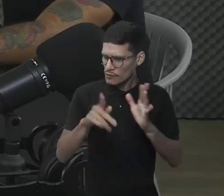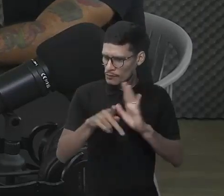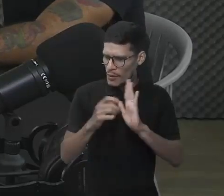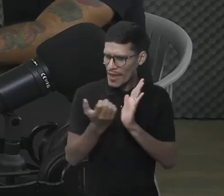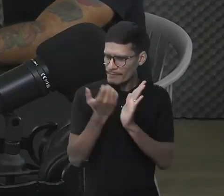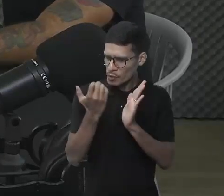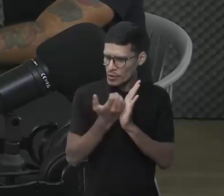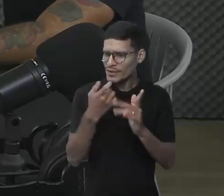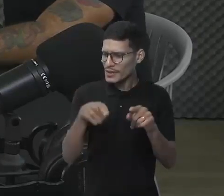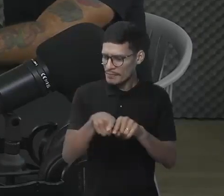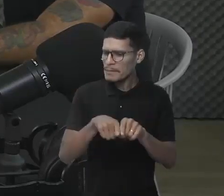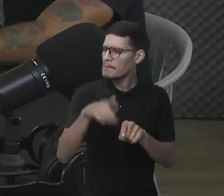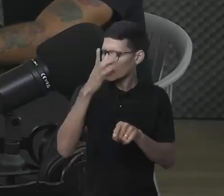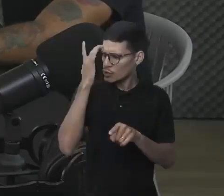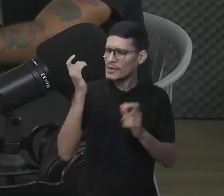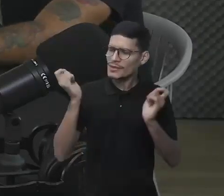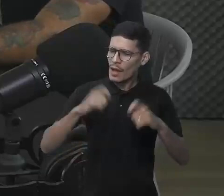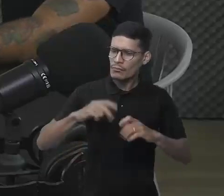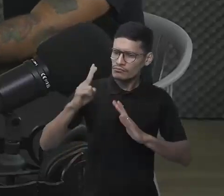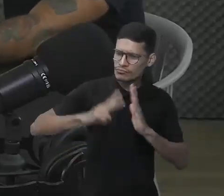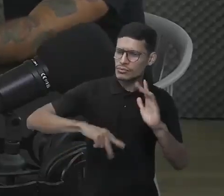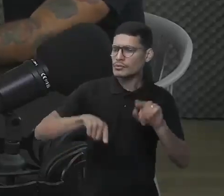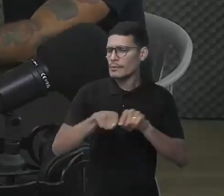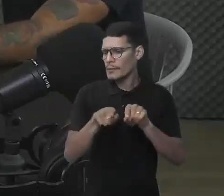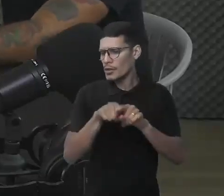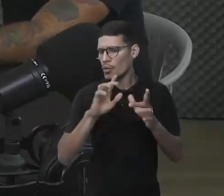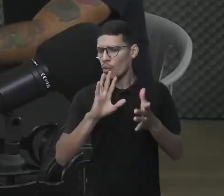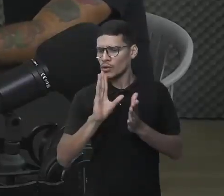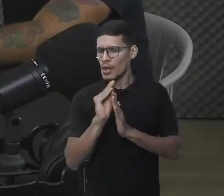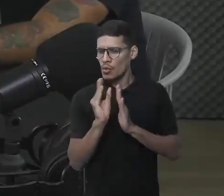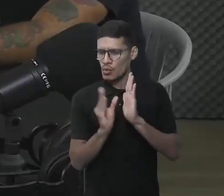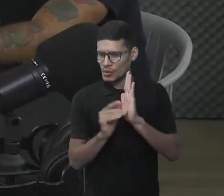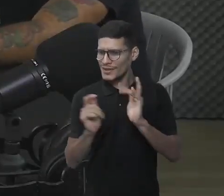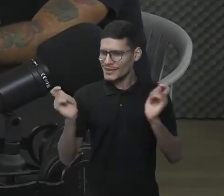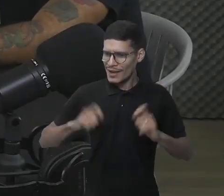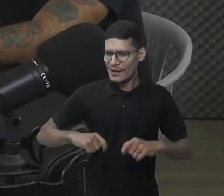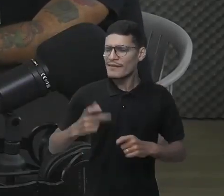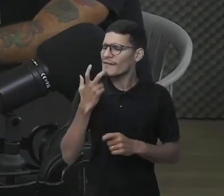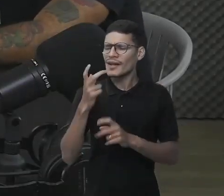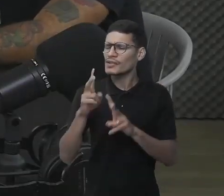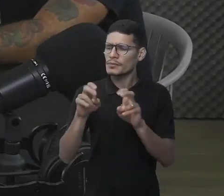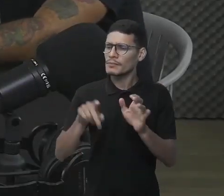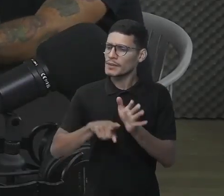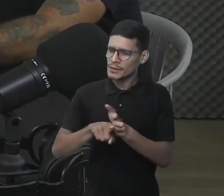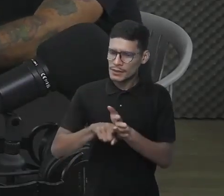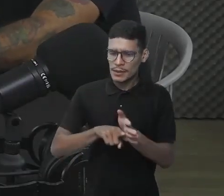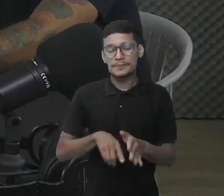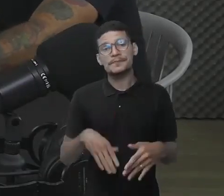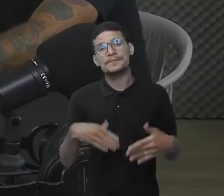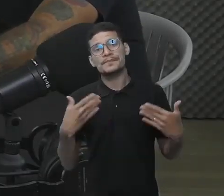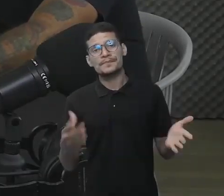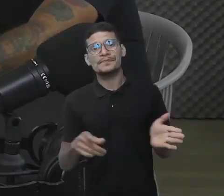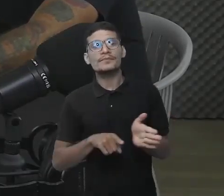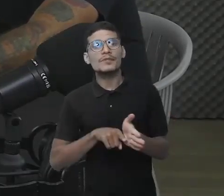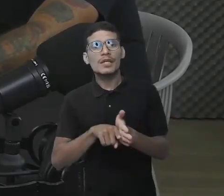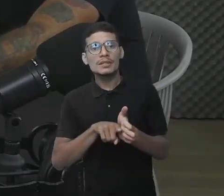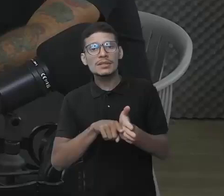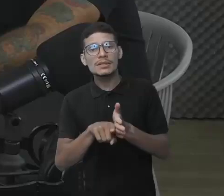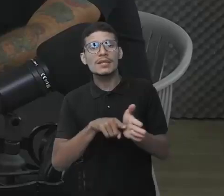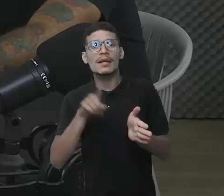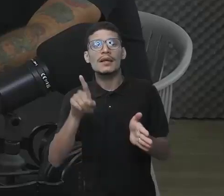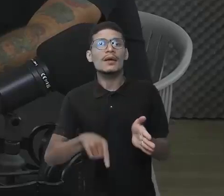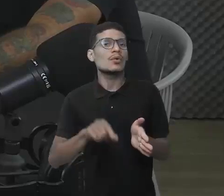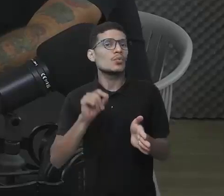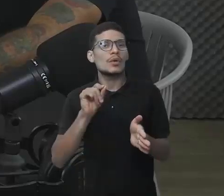as pessoas isso, podem ter acesso pode ter a ao conteúdo. Fala um pouco para a gente da pesquisa. é. A Deixa eu pesquisa colocar aqui. é uma